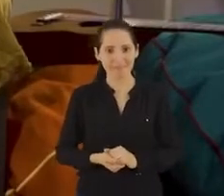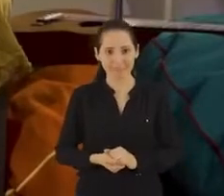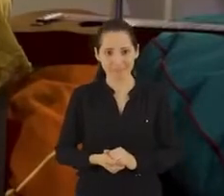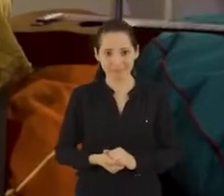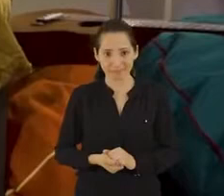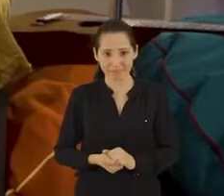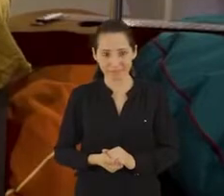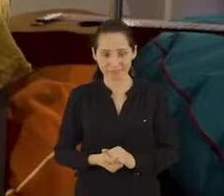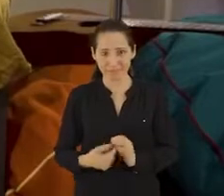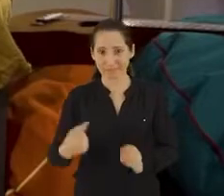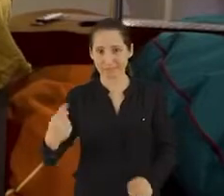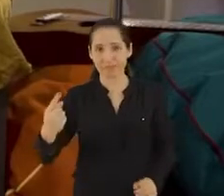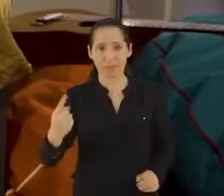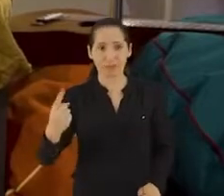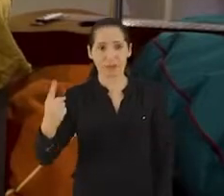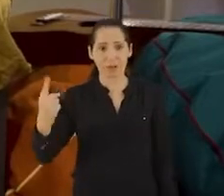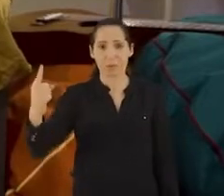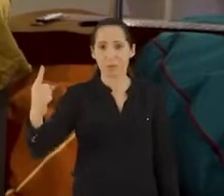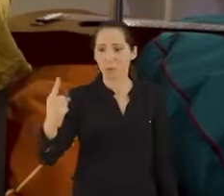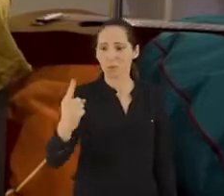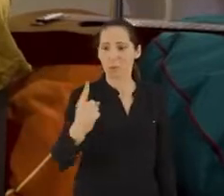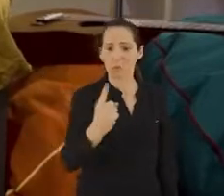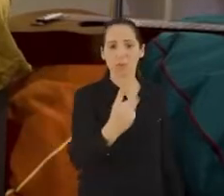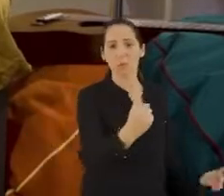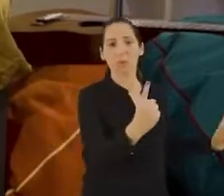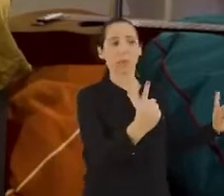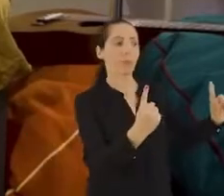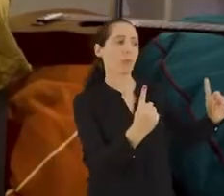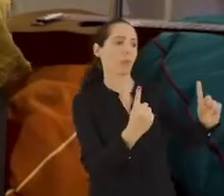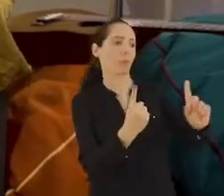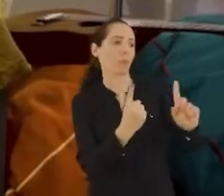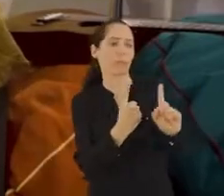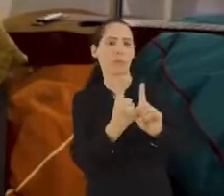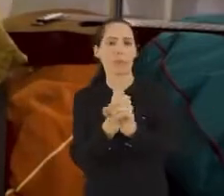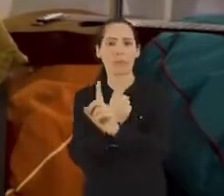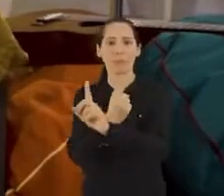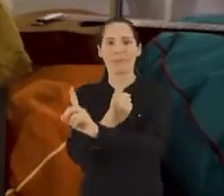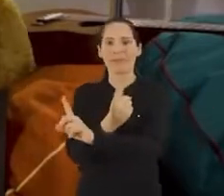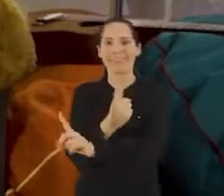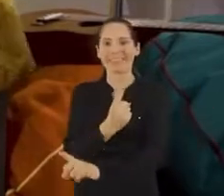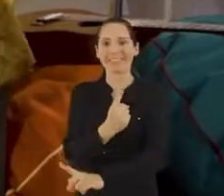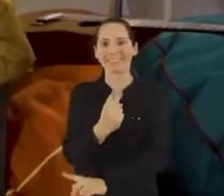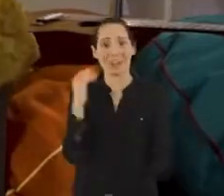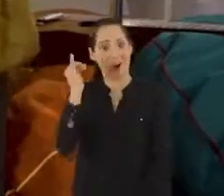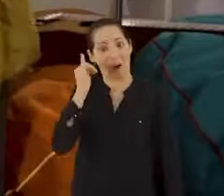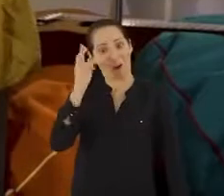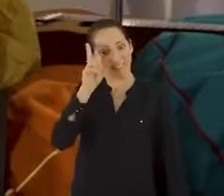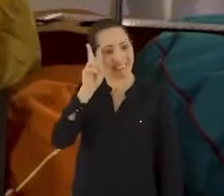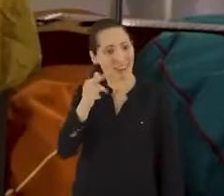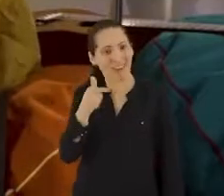Entrou por uma porta e saiu pela outra. E quem quiser que conte... Que conte outra.